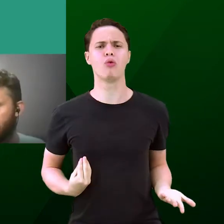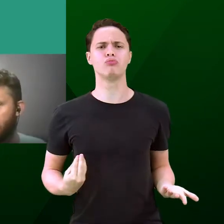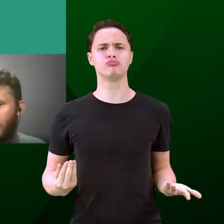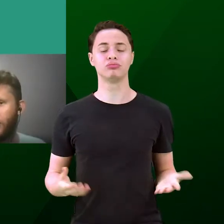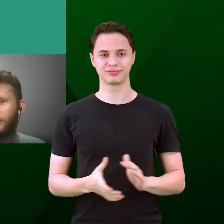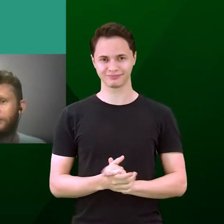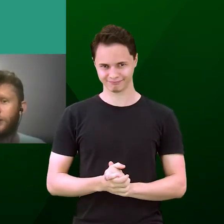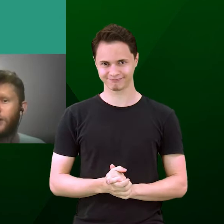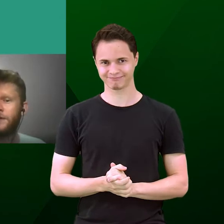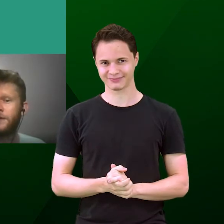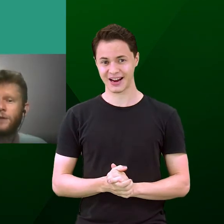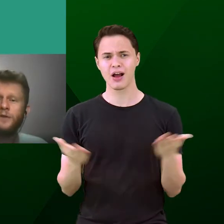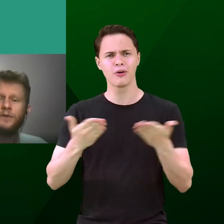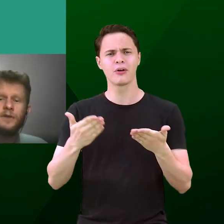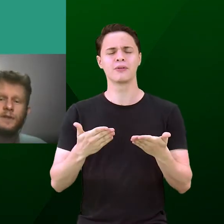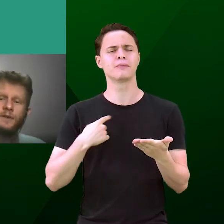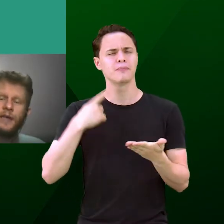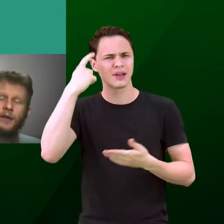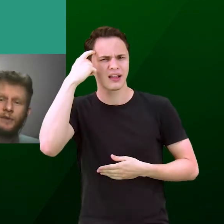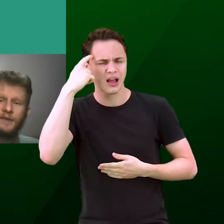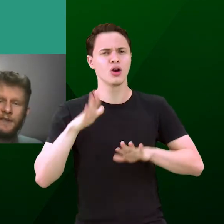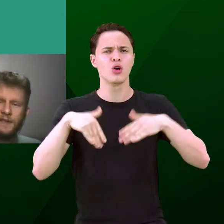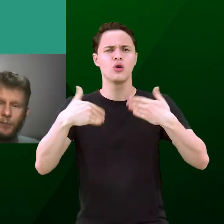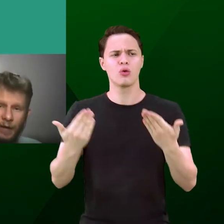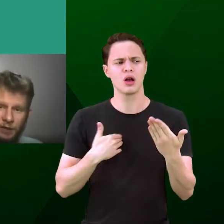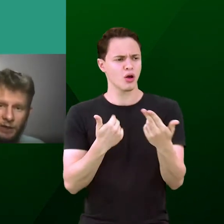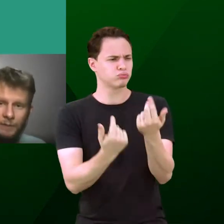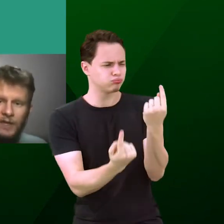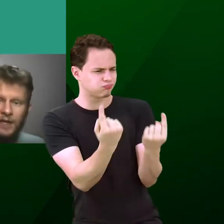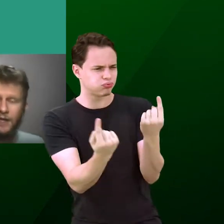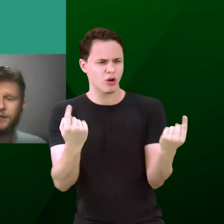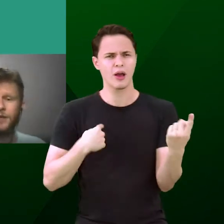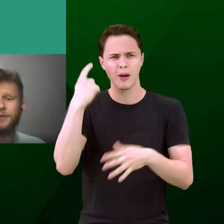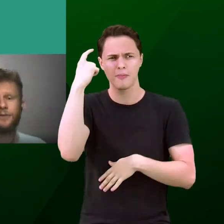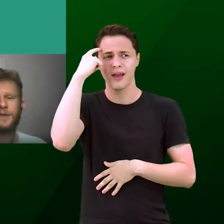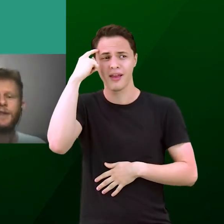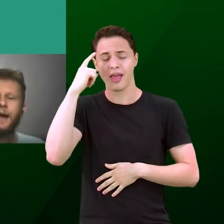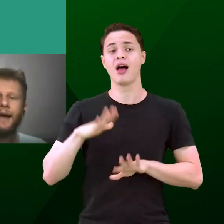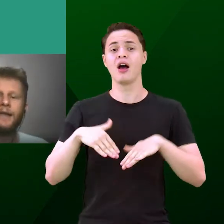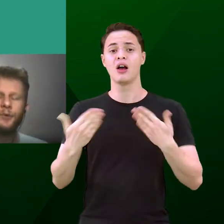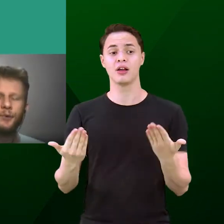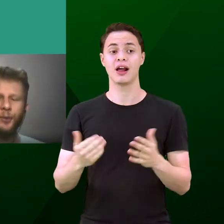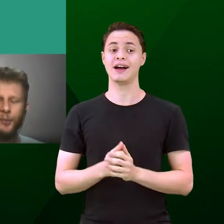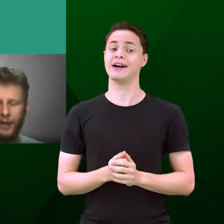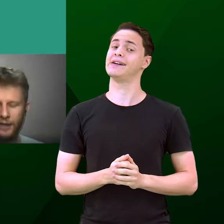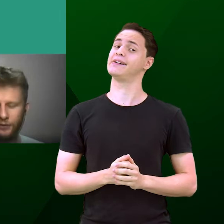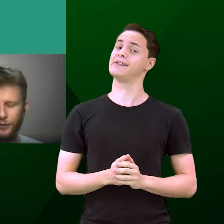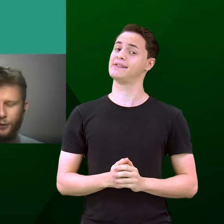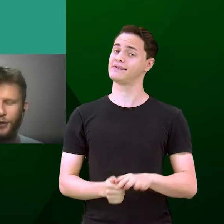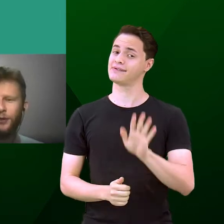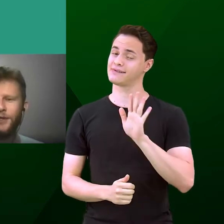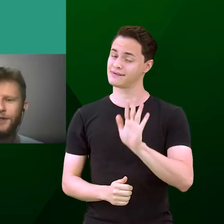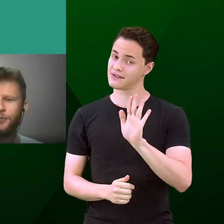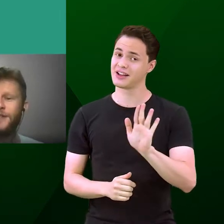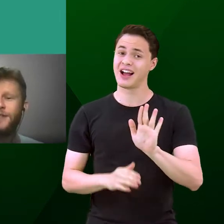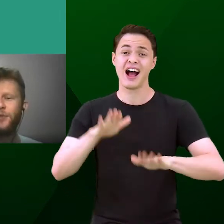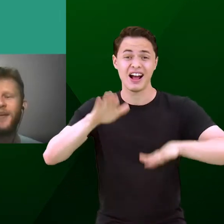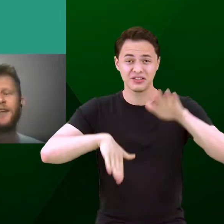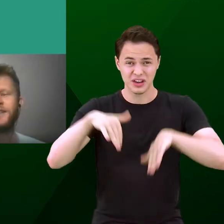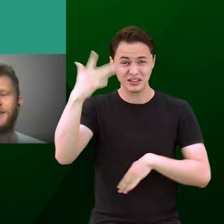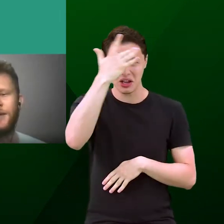assim, tá? Então, desde fortalecimento dos ossos, redução do risco de doenças cardiovasculares,